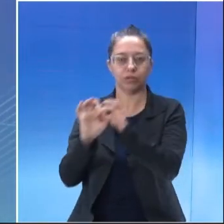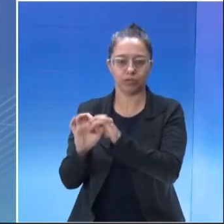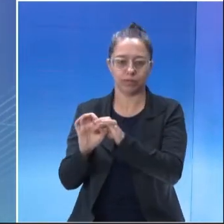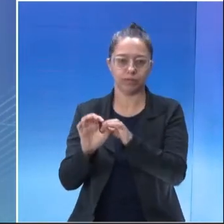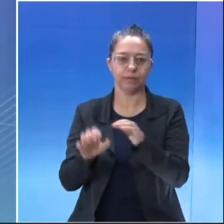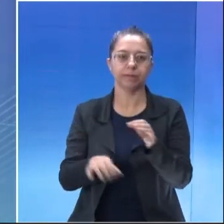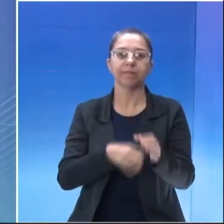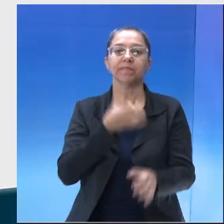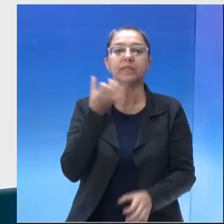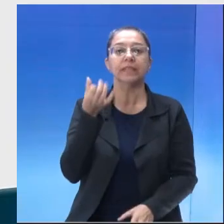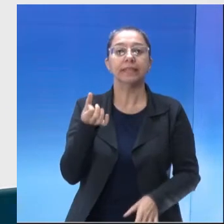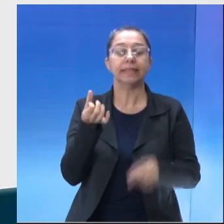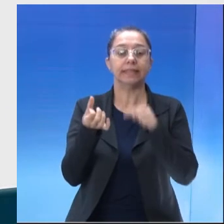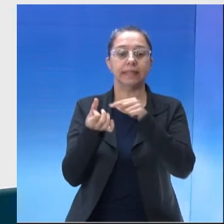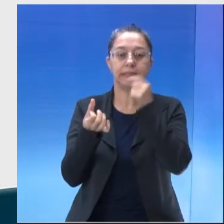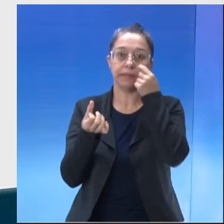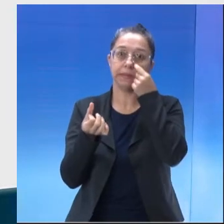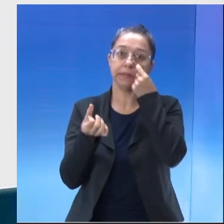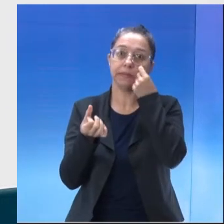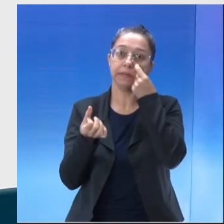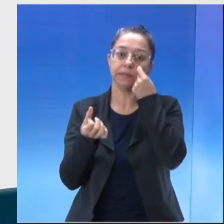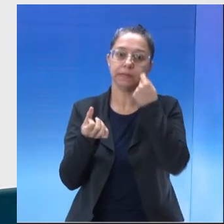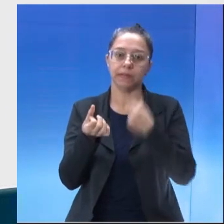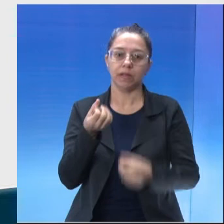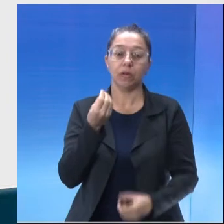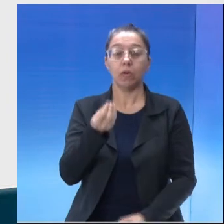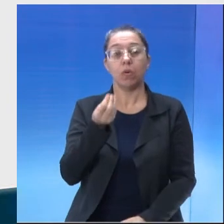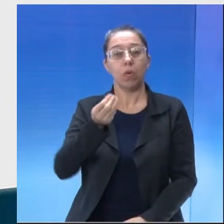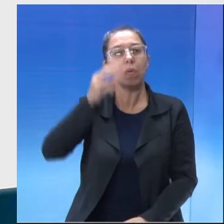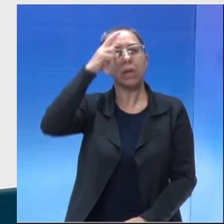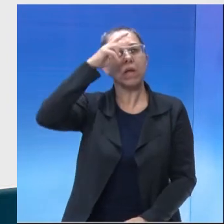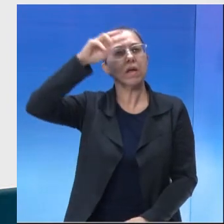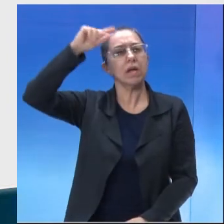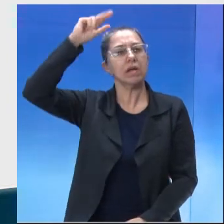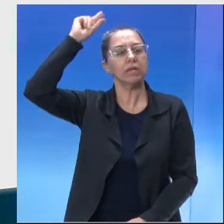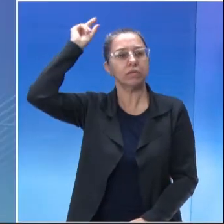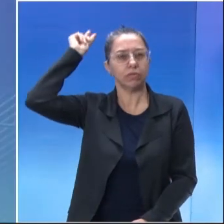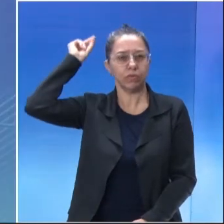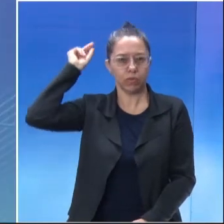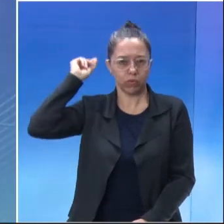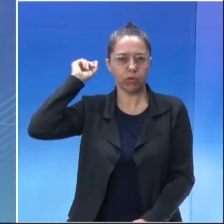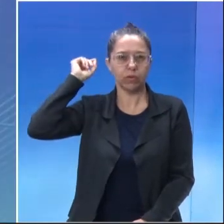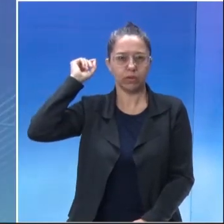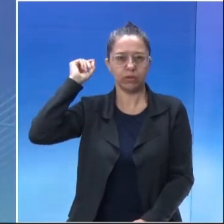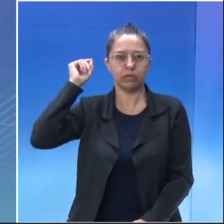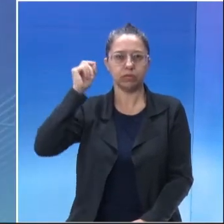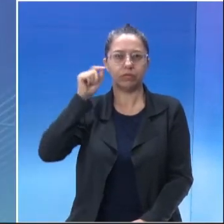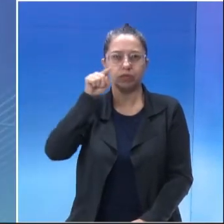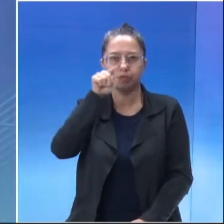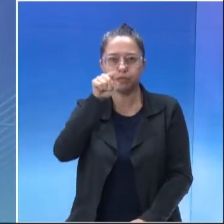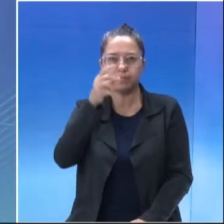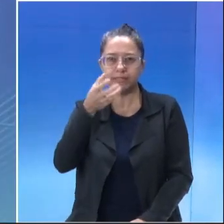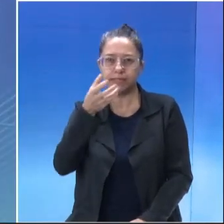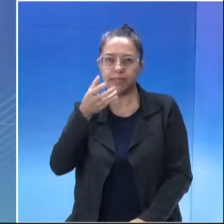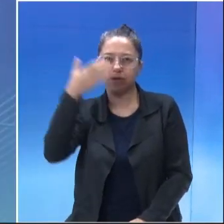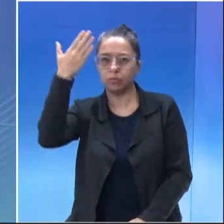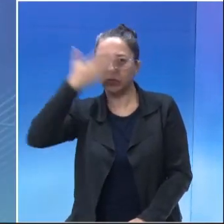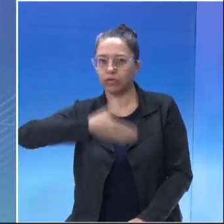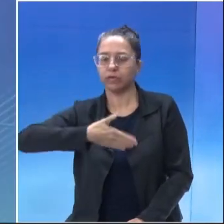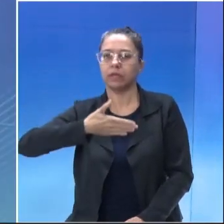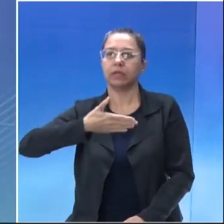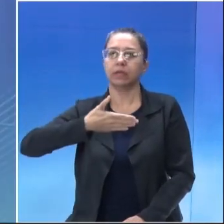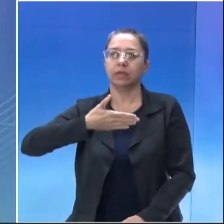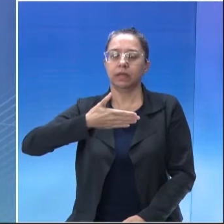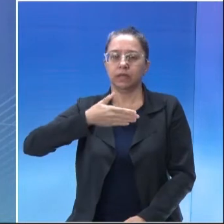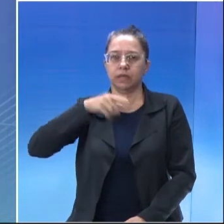alusão histórica, geralmente, nos textos de redação, quando a gente vai produzir uma redação, você quer comprovar, argumentar